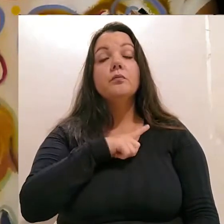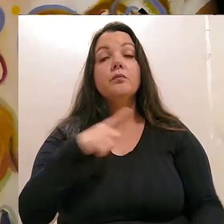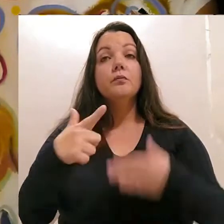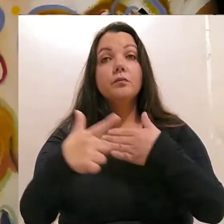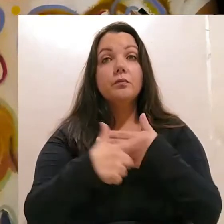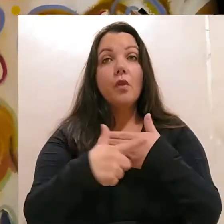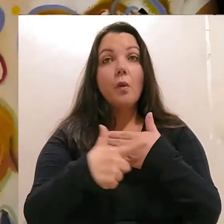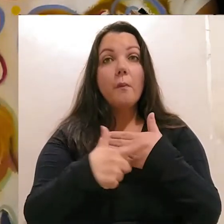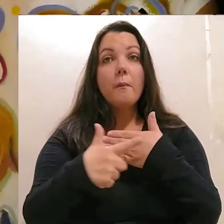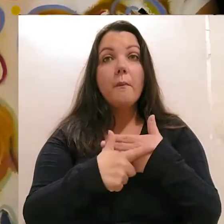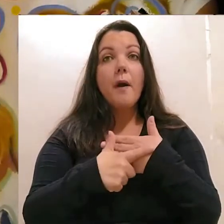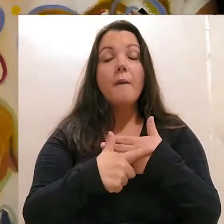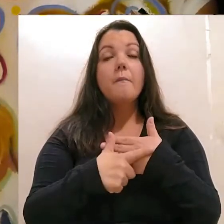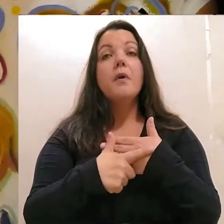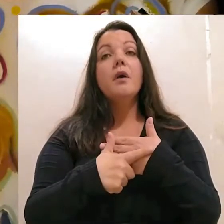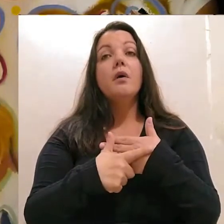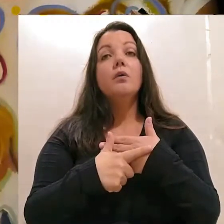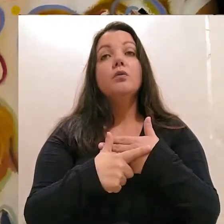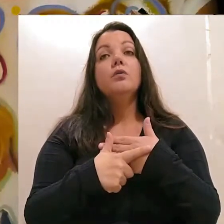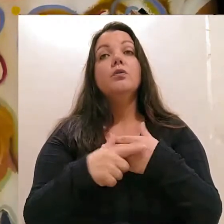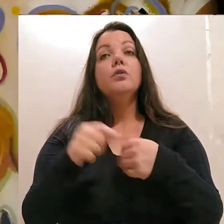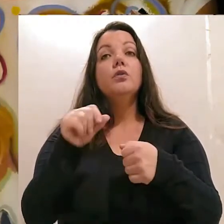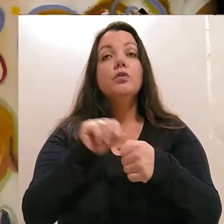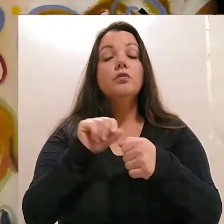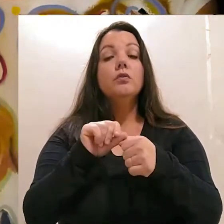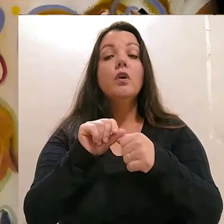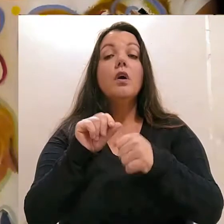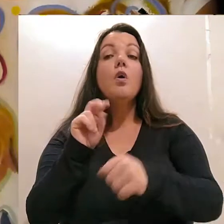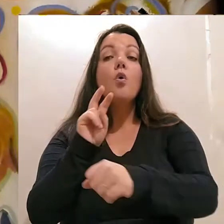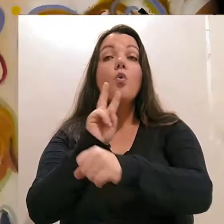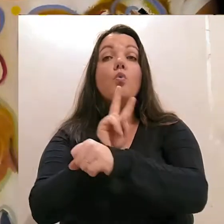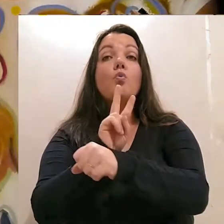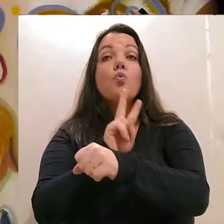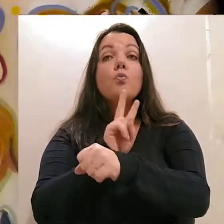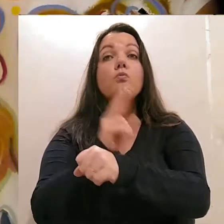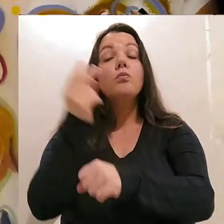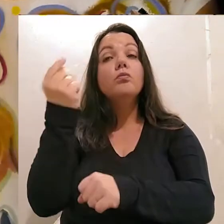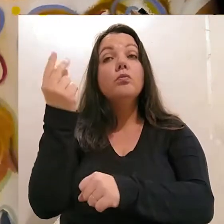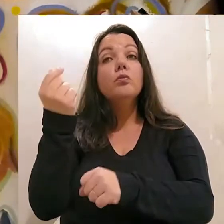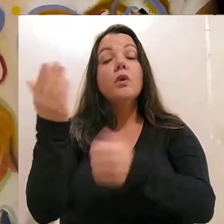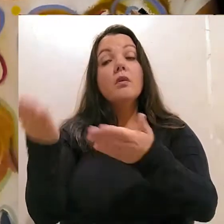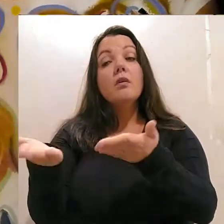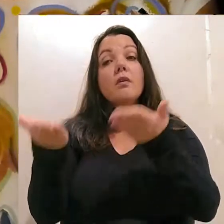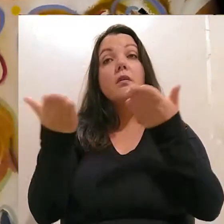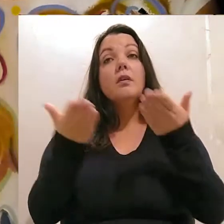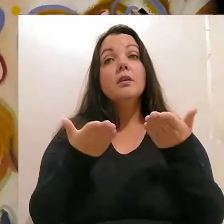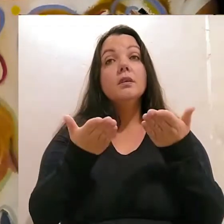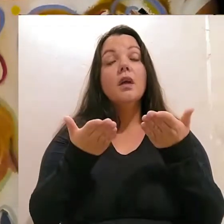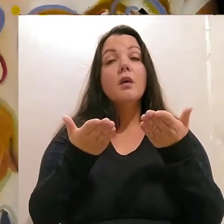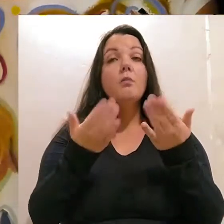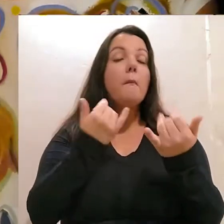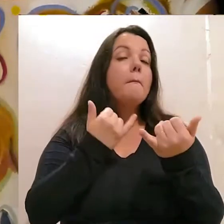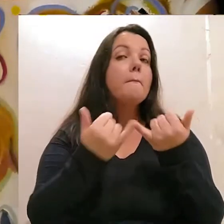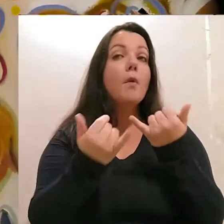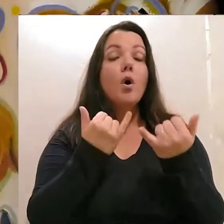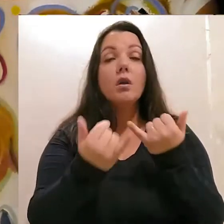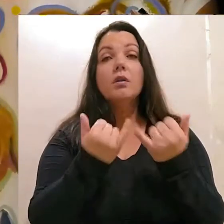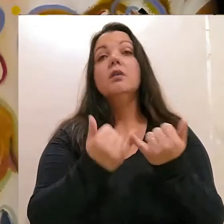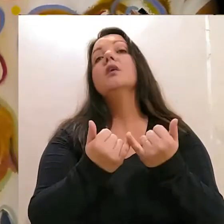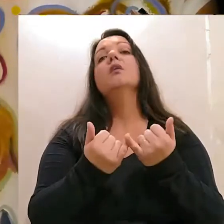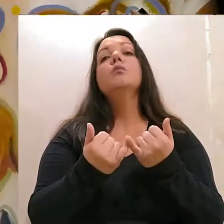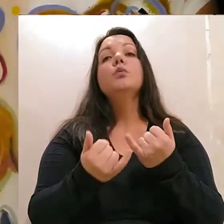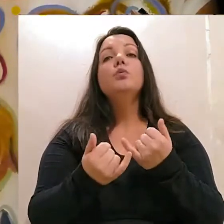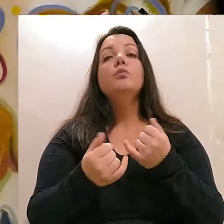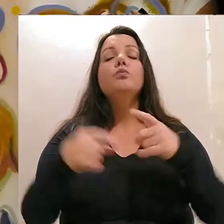função meio que de tesoureiro também né ele recebe o alguma ofertas né recebe